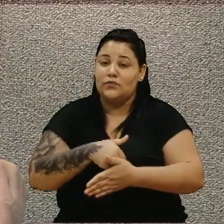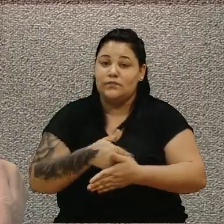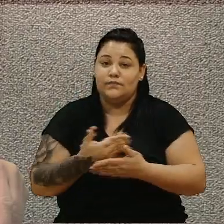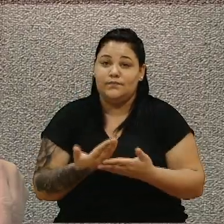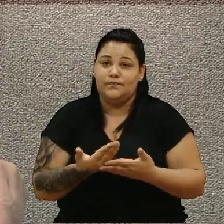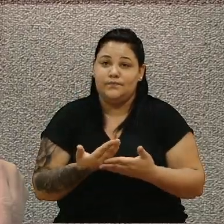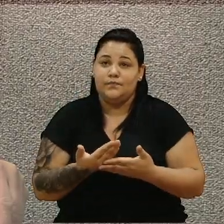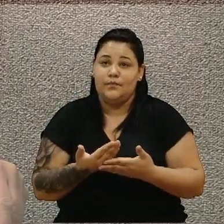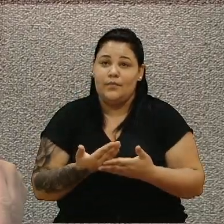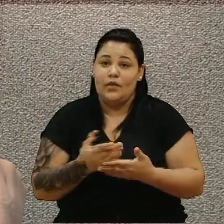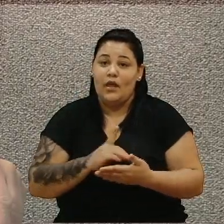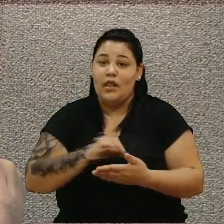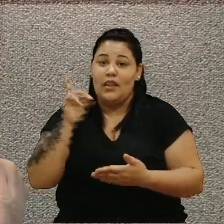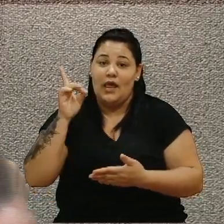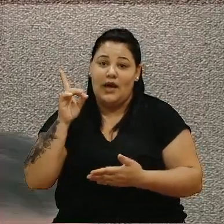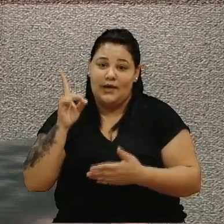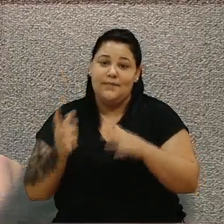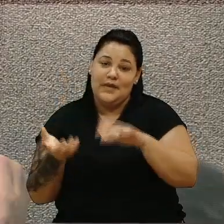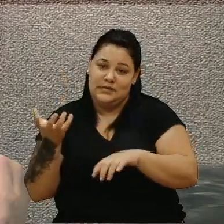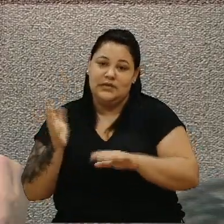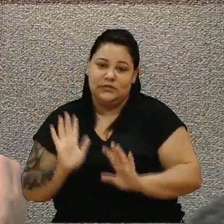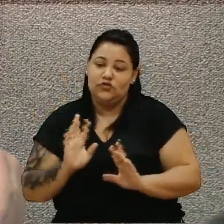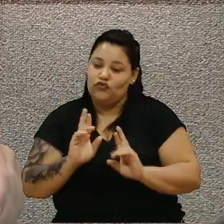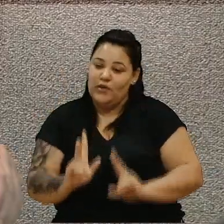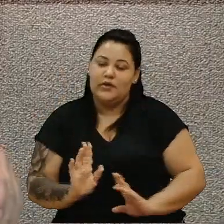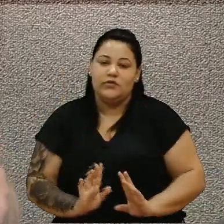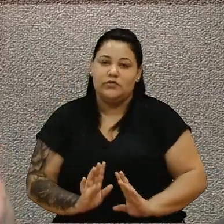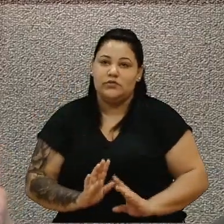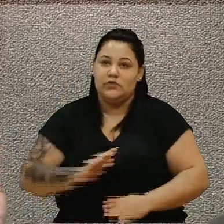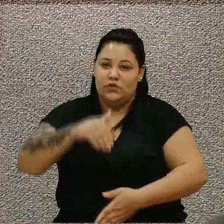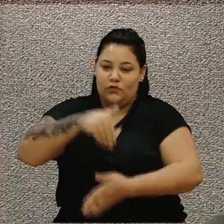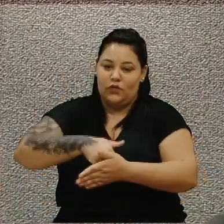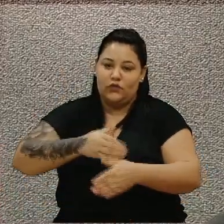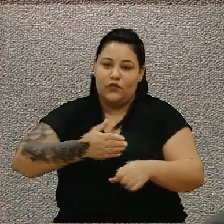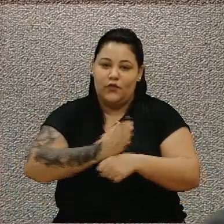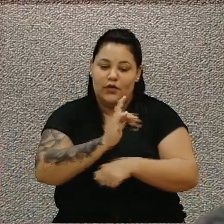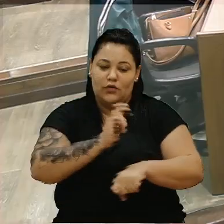lá em Brasília. Votarei favorável na hora oportuna, senhor presidente. Obrigado, amigo.